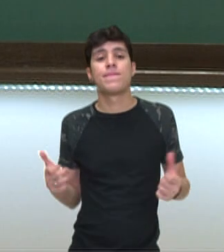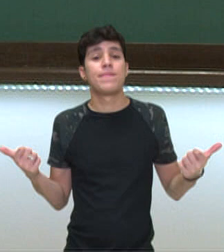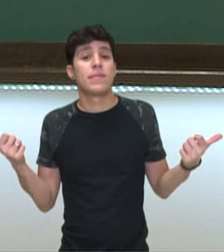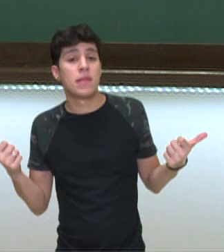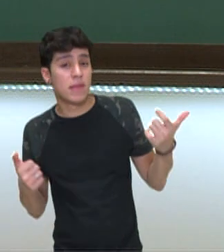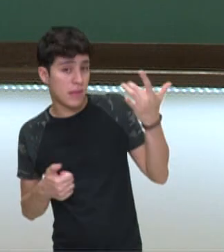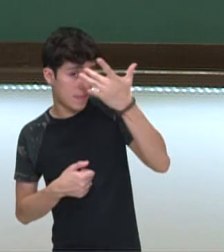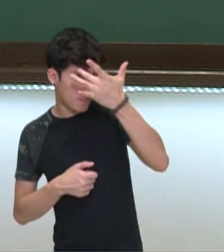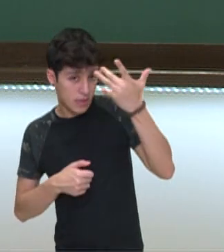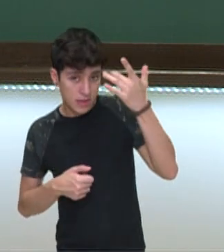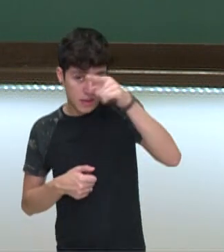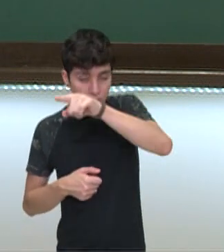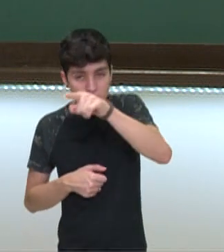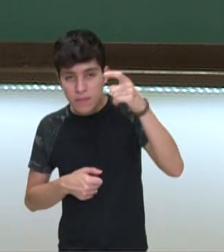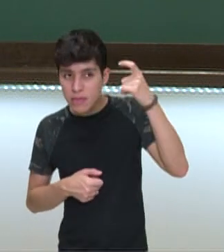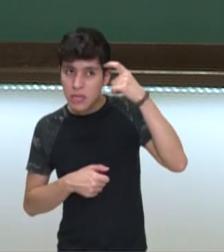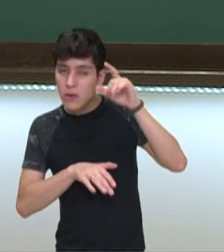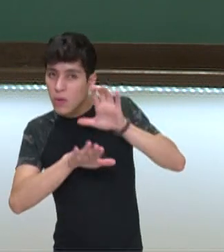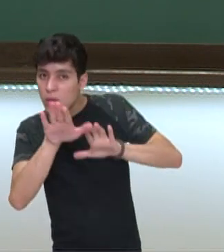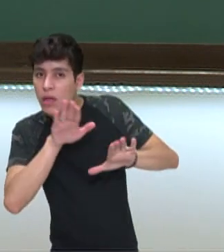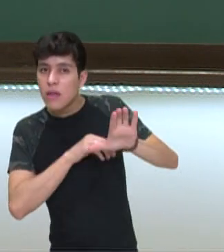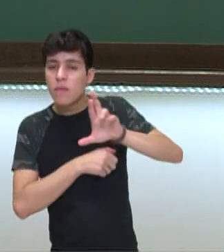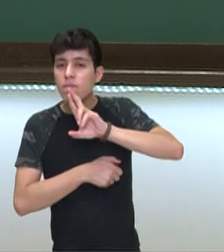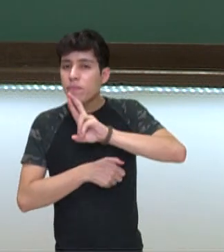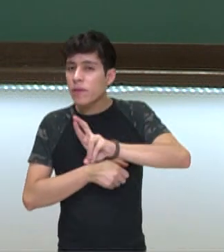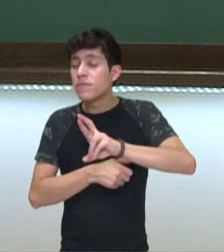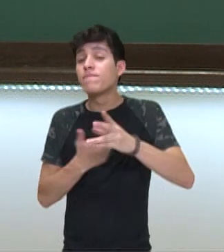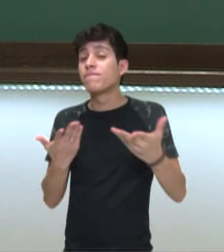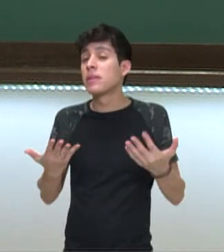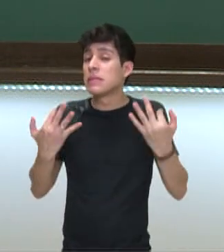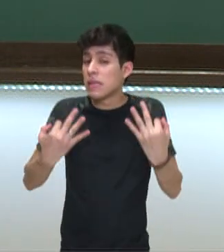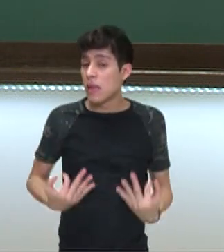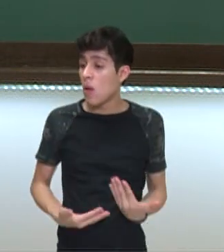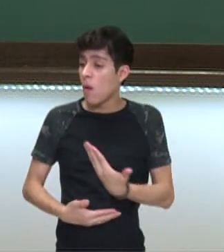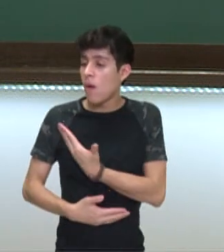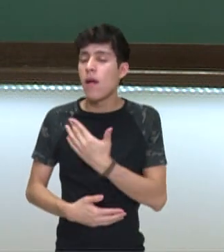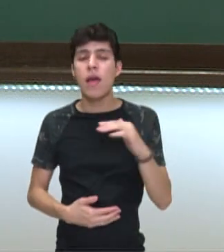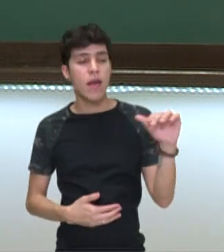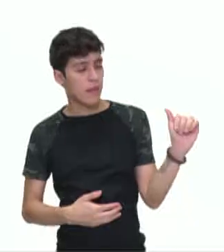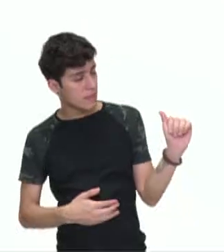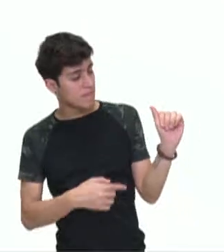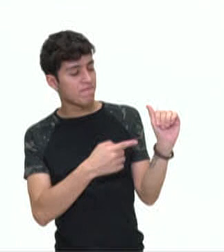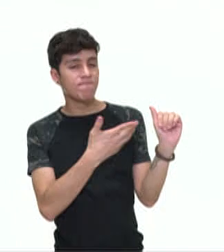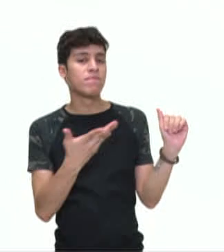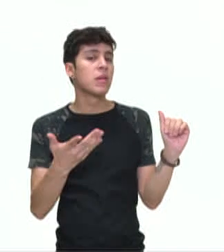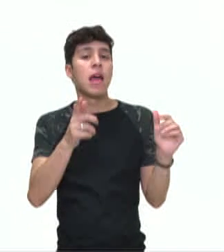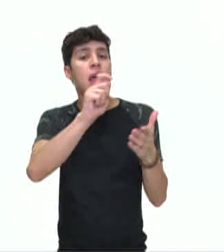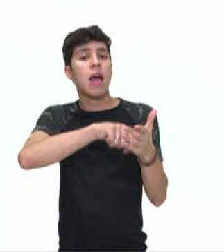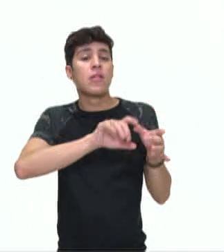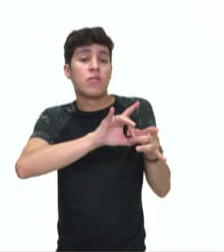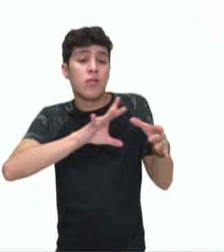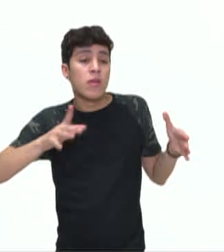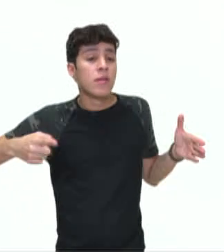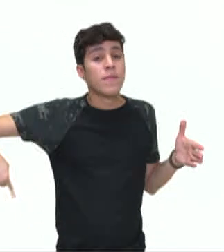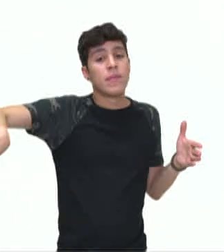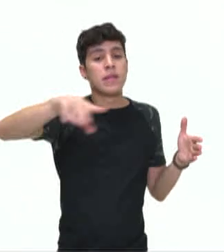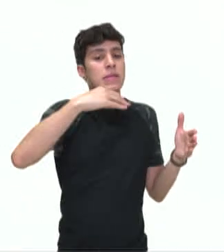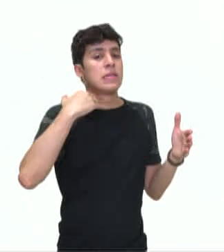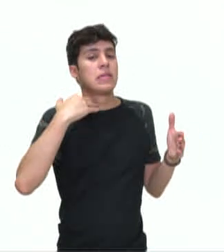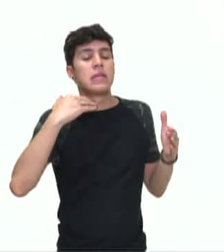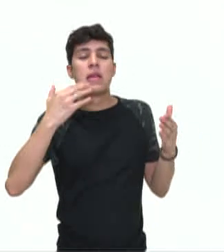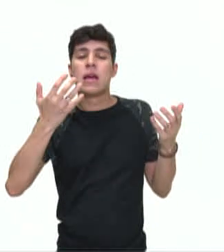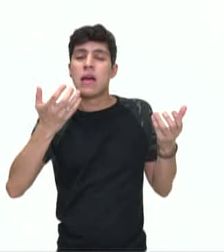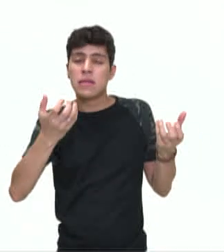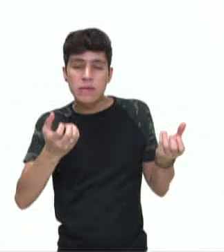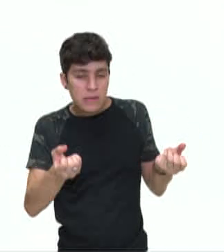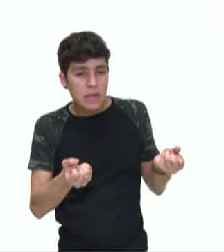Então, pessoal, pensaram com cuidado? Responderam? A alternativa correta é a letra A. Autorização para os bancos emitirem cédulas